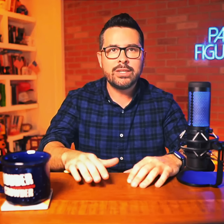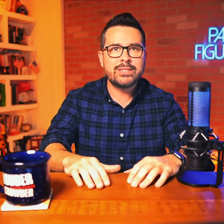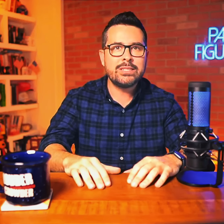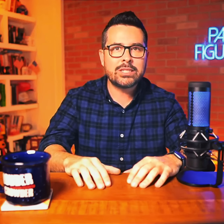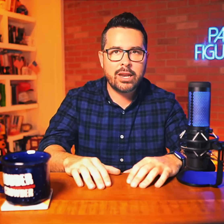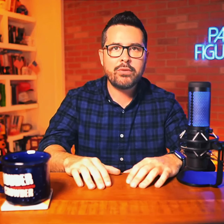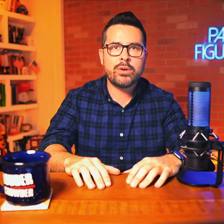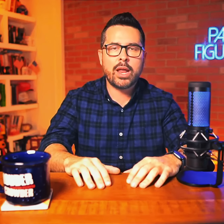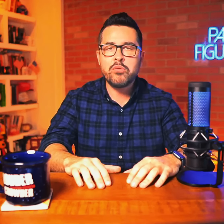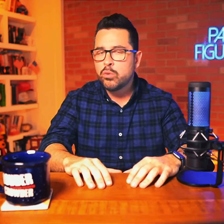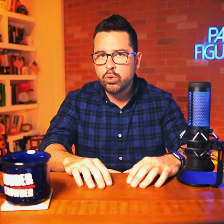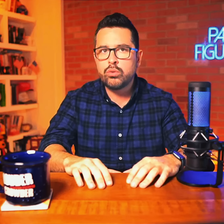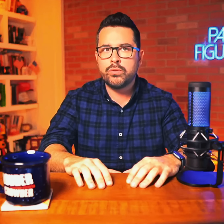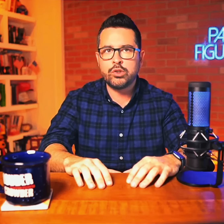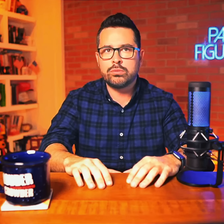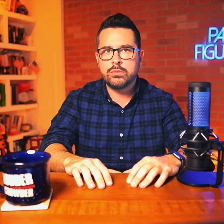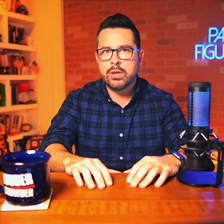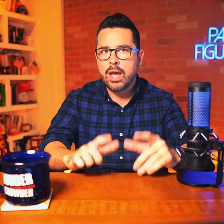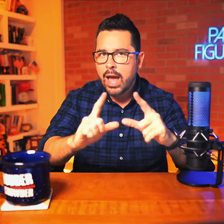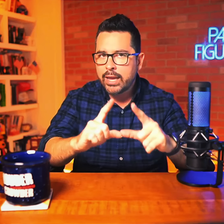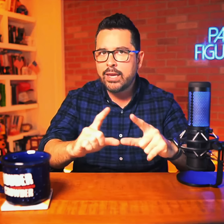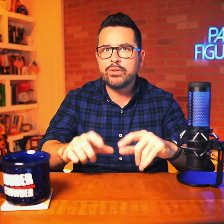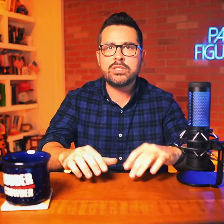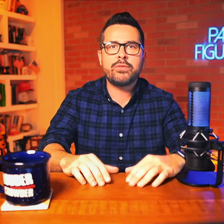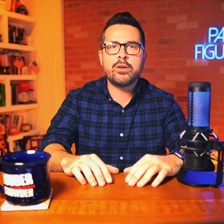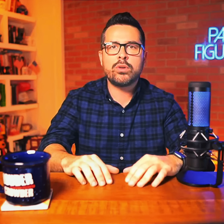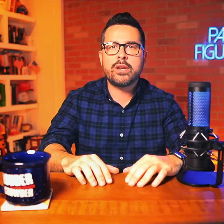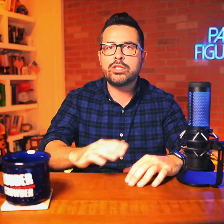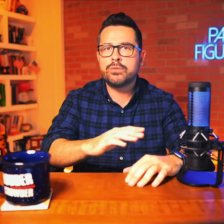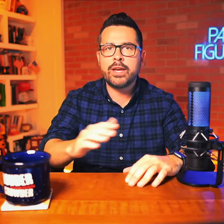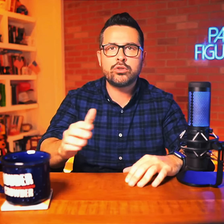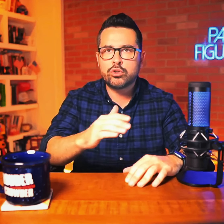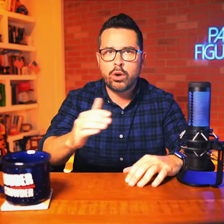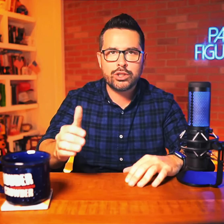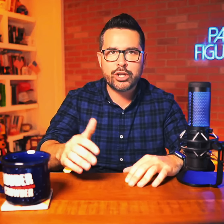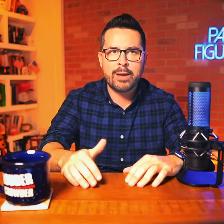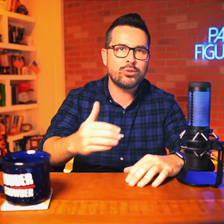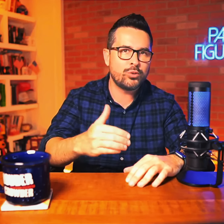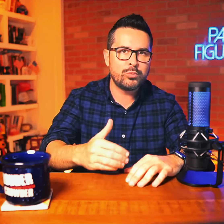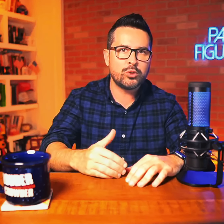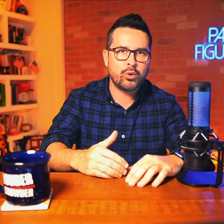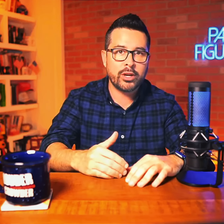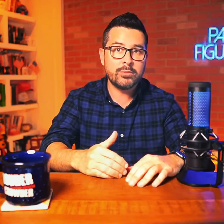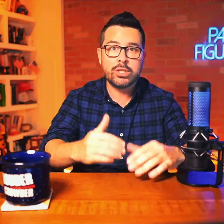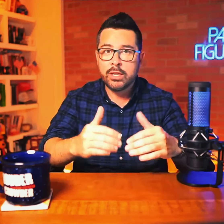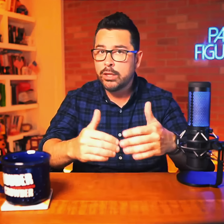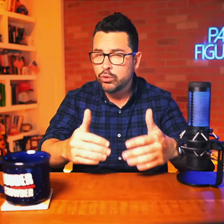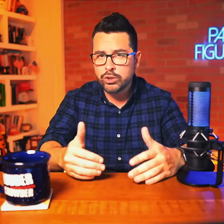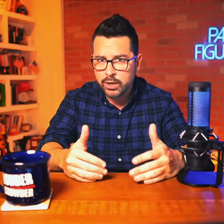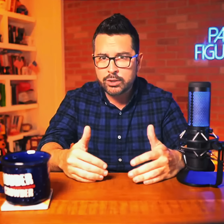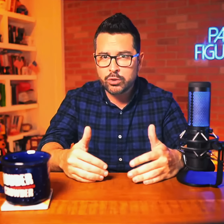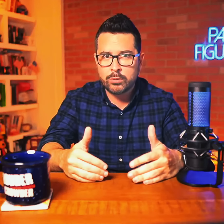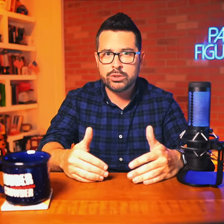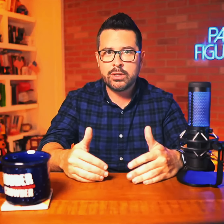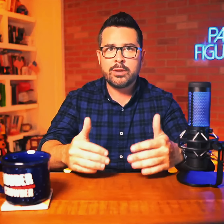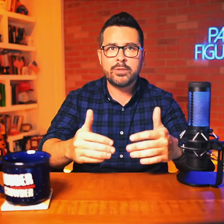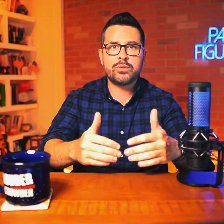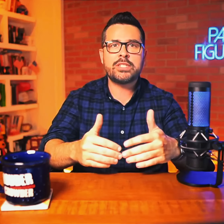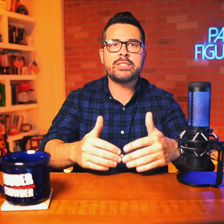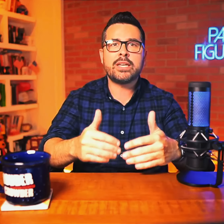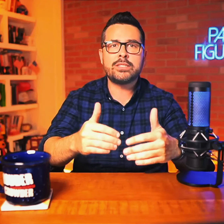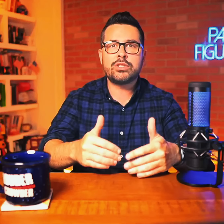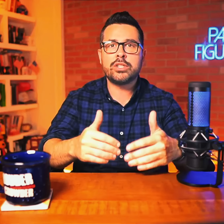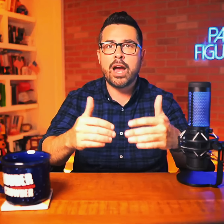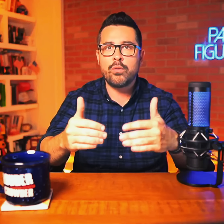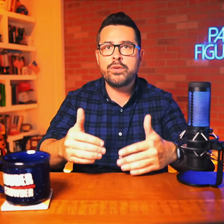isso, se inscreva no canal e curta o vídeo. Aqui você vai encontrar diversos cortes rápidos dos meus programas e de outros grandes nomes. Mas